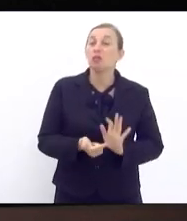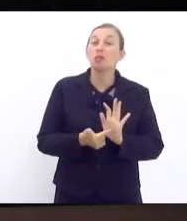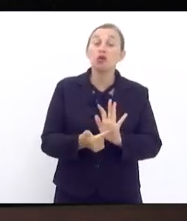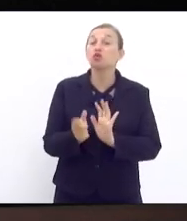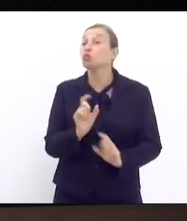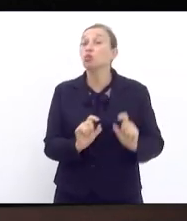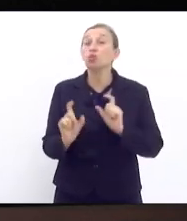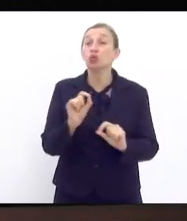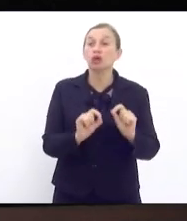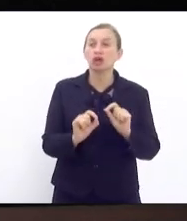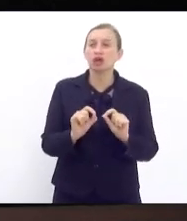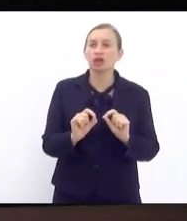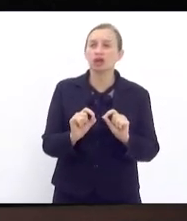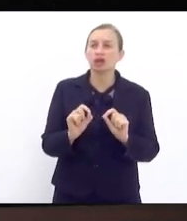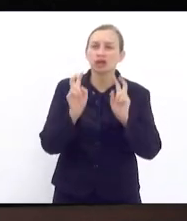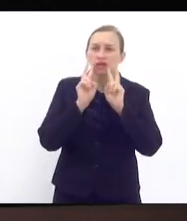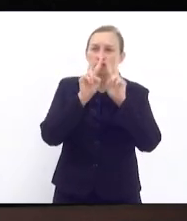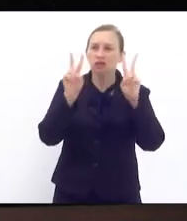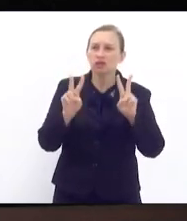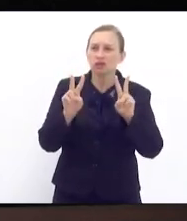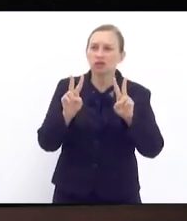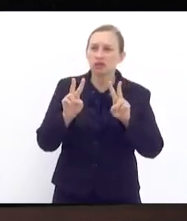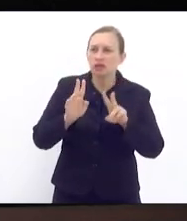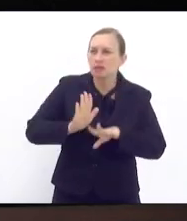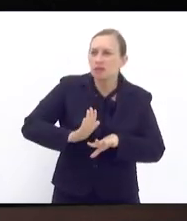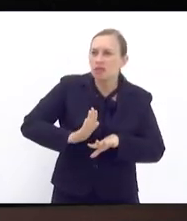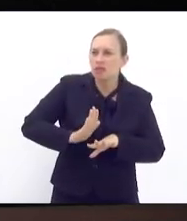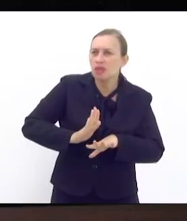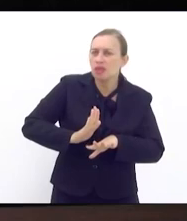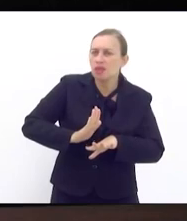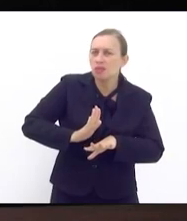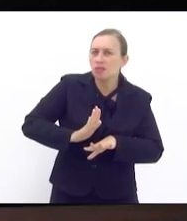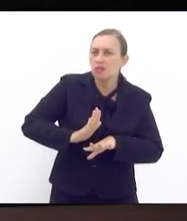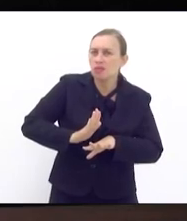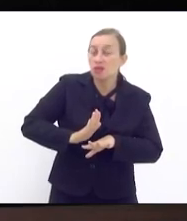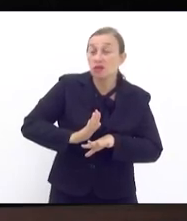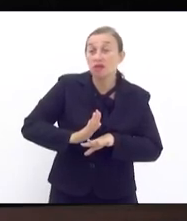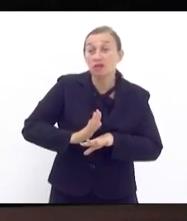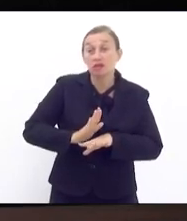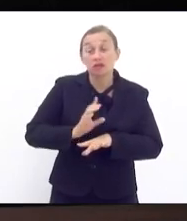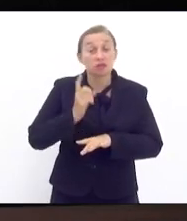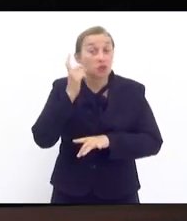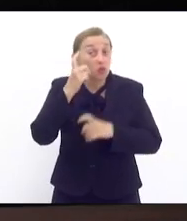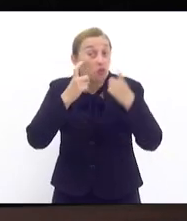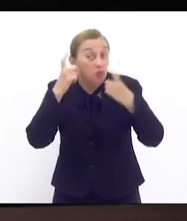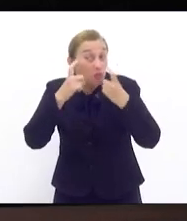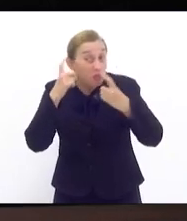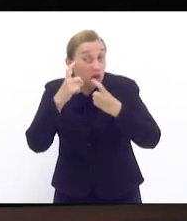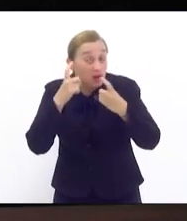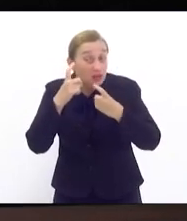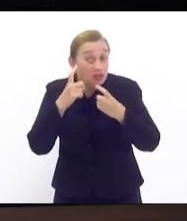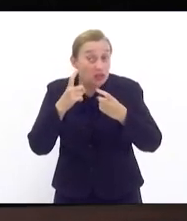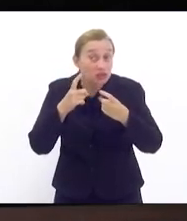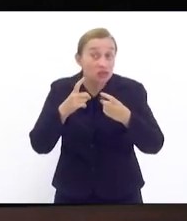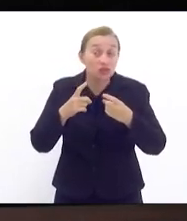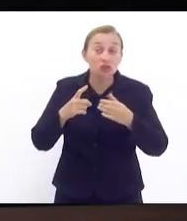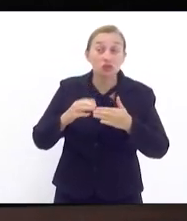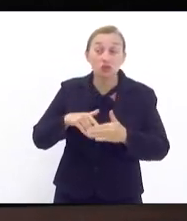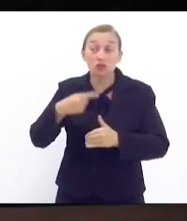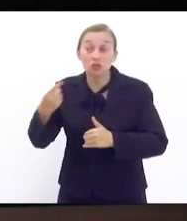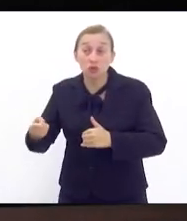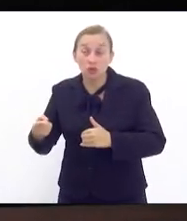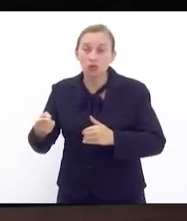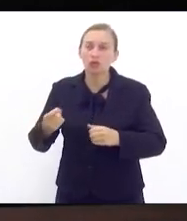que esse cenário tende a ser mais tenebroso no próximo triênio, consequência da projeção